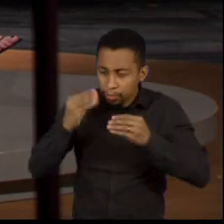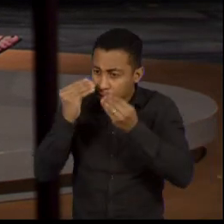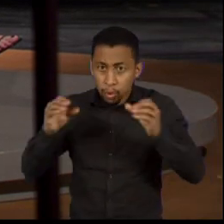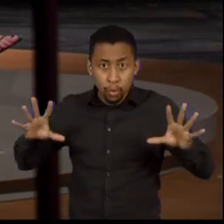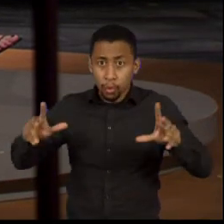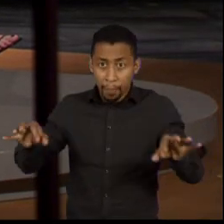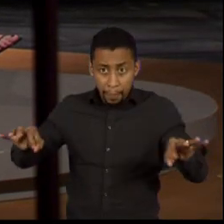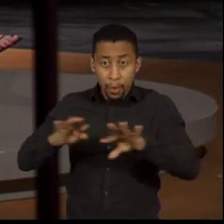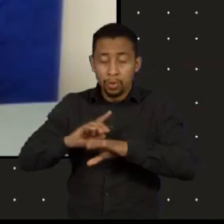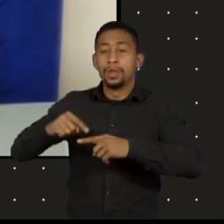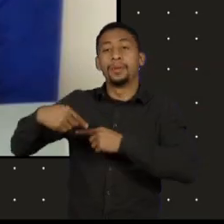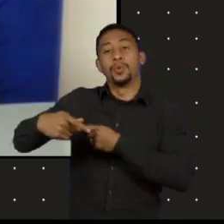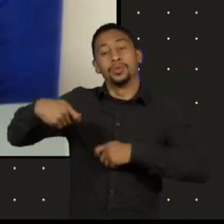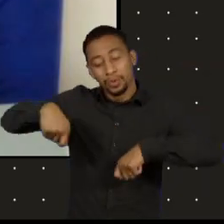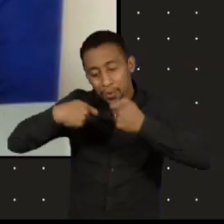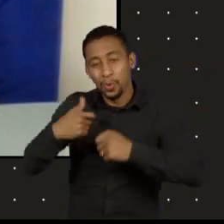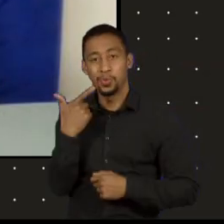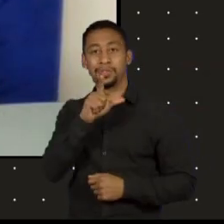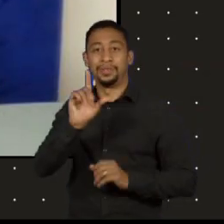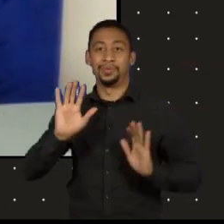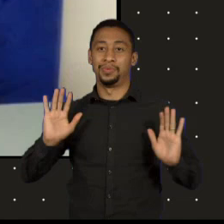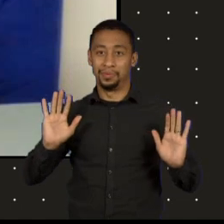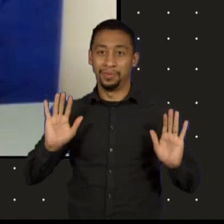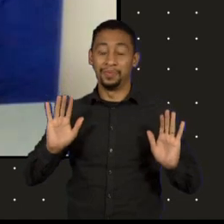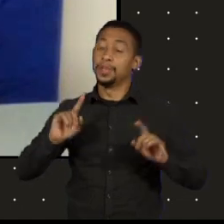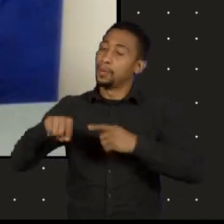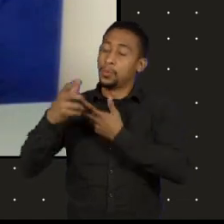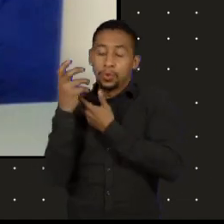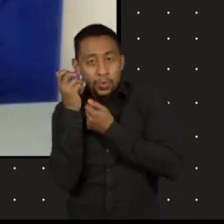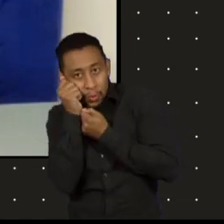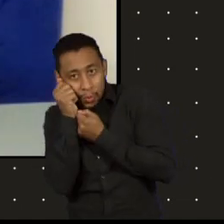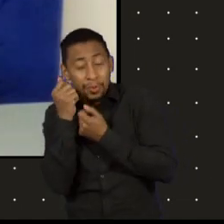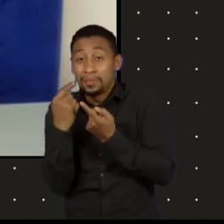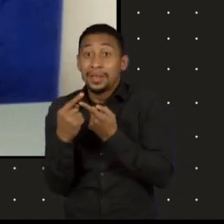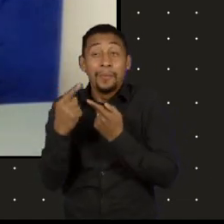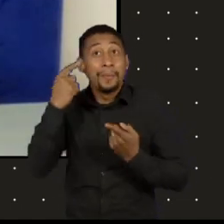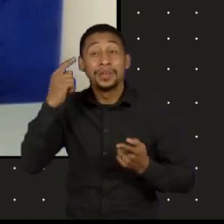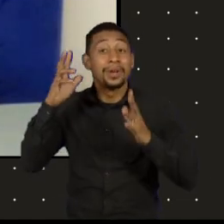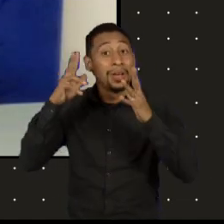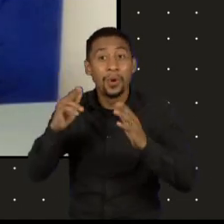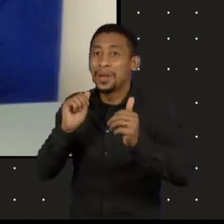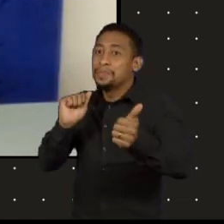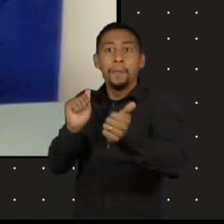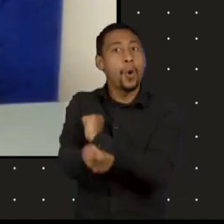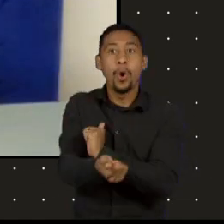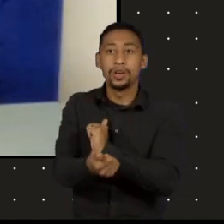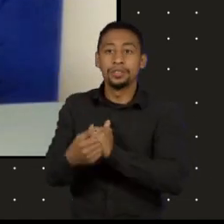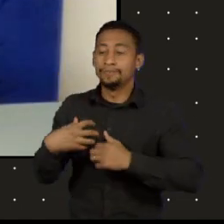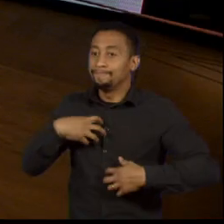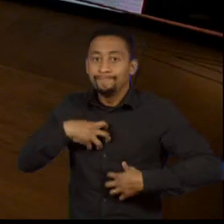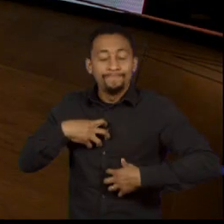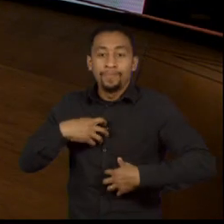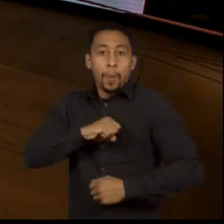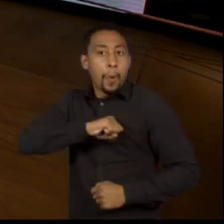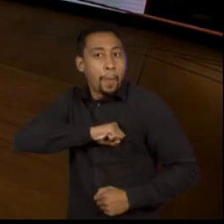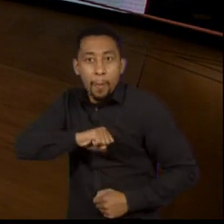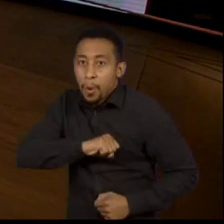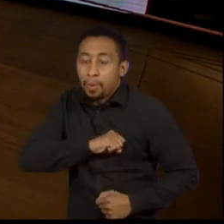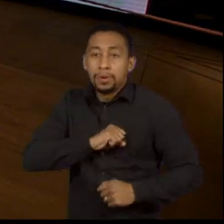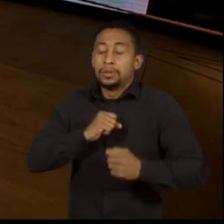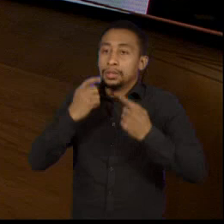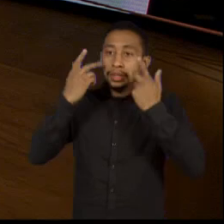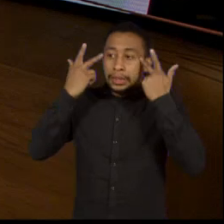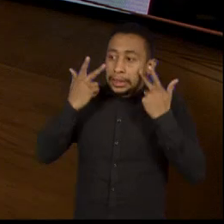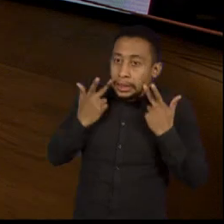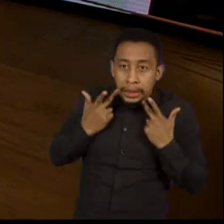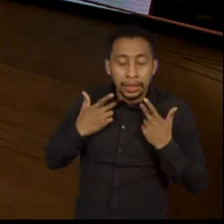se você tivesse feito um jogo, uma coisa de esporte, né? O metabolismo ainda continua muito acelerado, o suor,